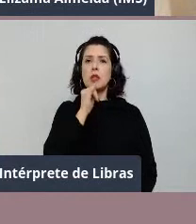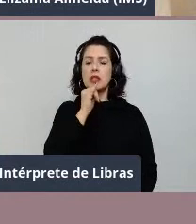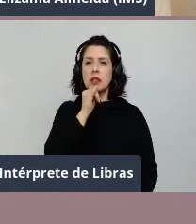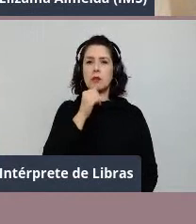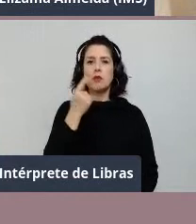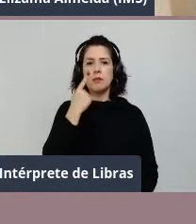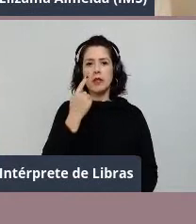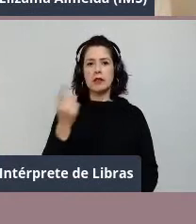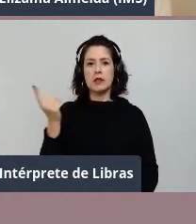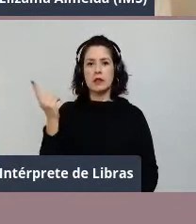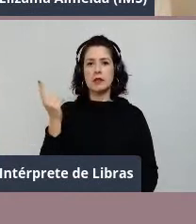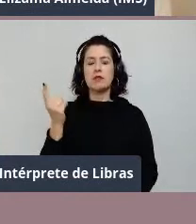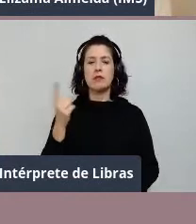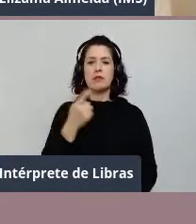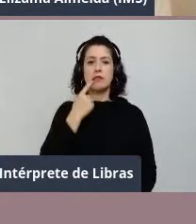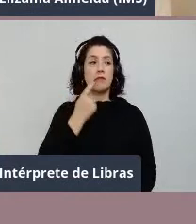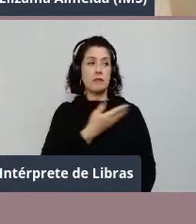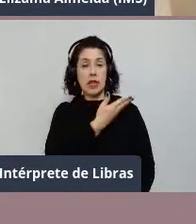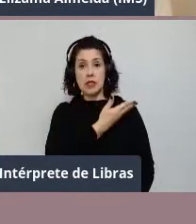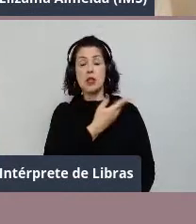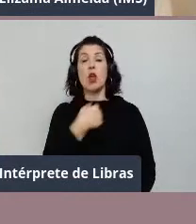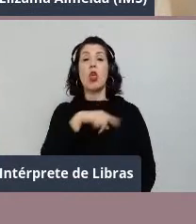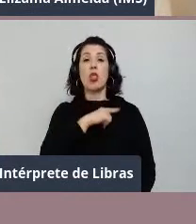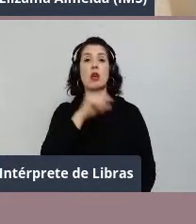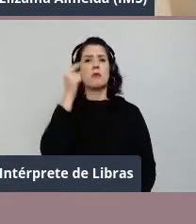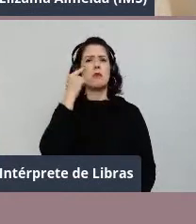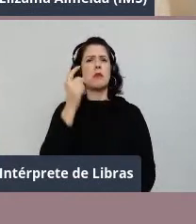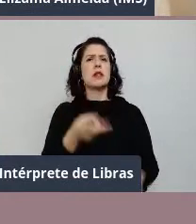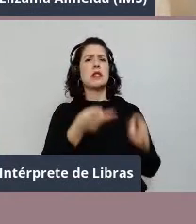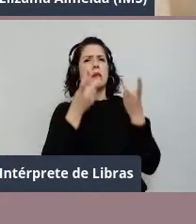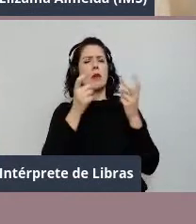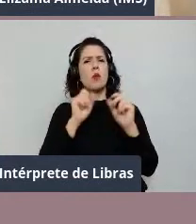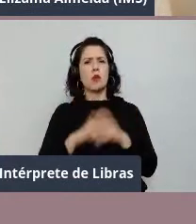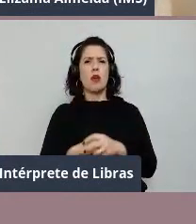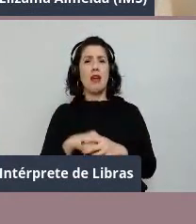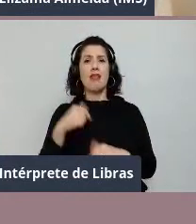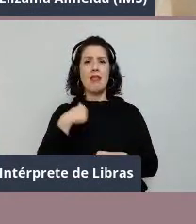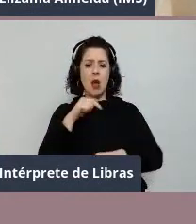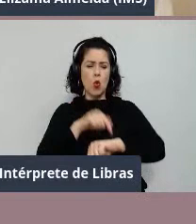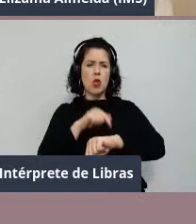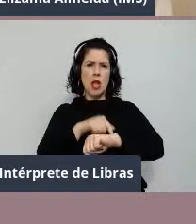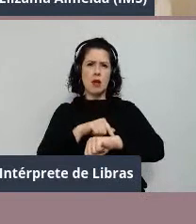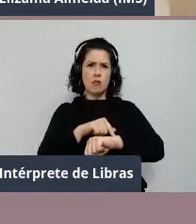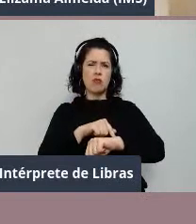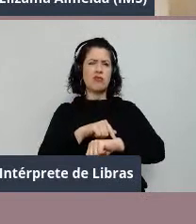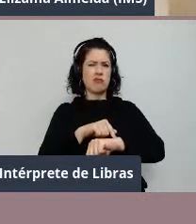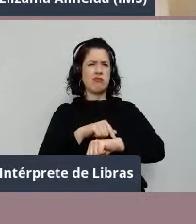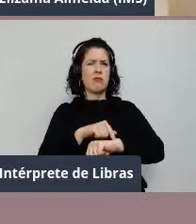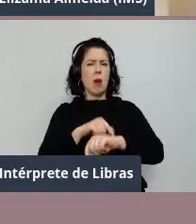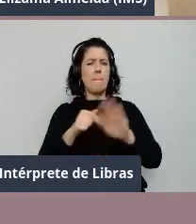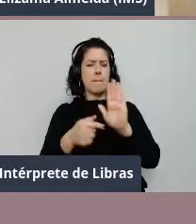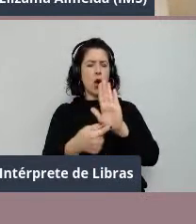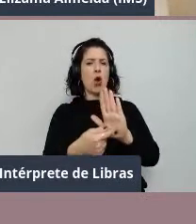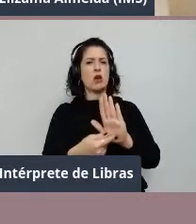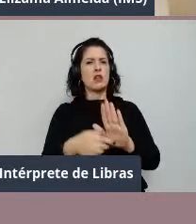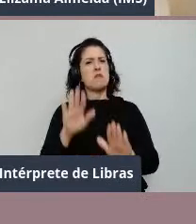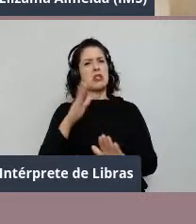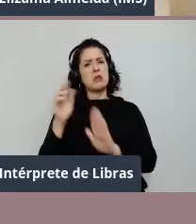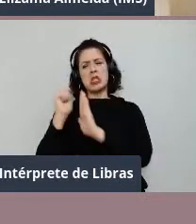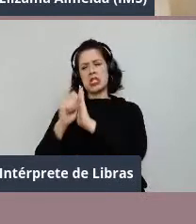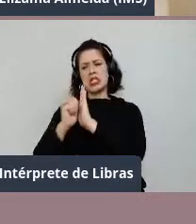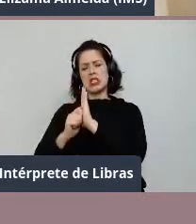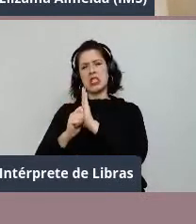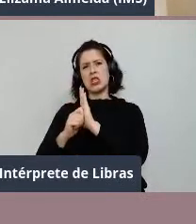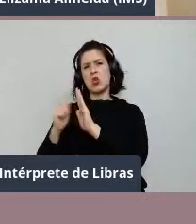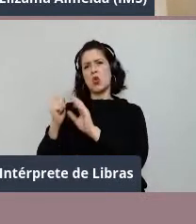superfície dele, a gente percebe que tem nele um campo do tempo, né? Ele foi escrito em, pelo menos, no mínimo,